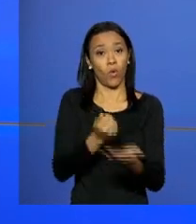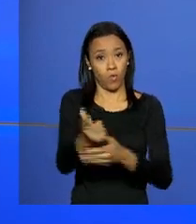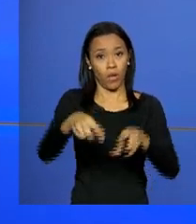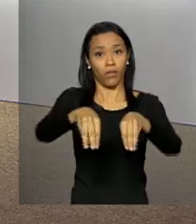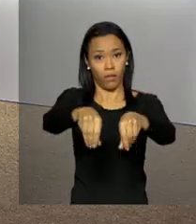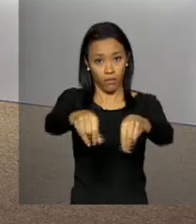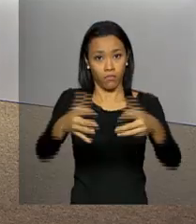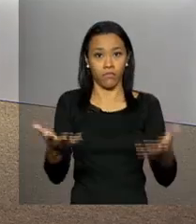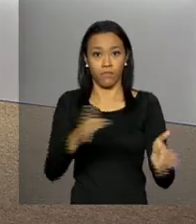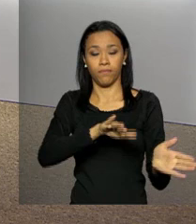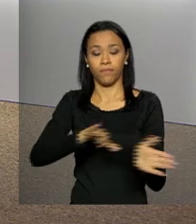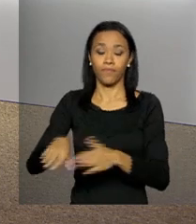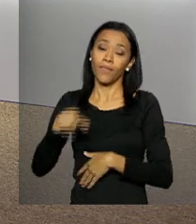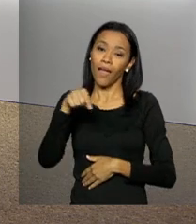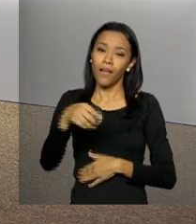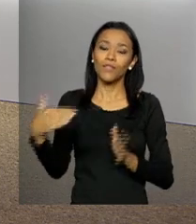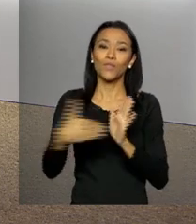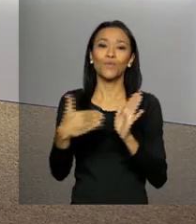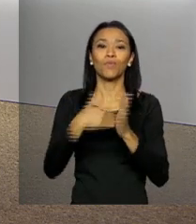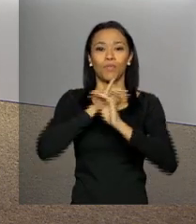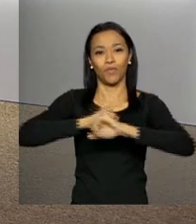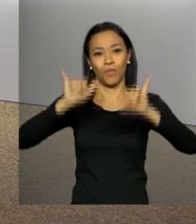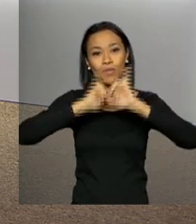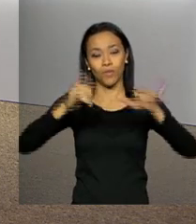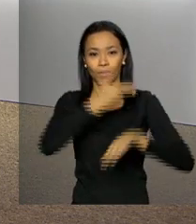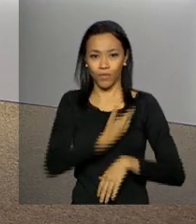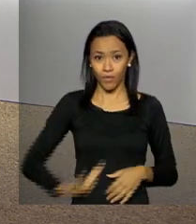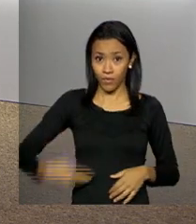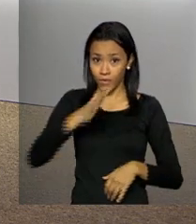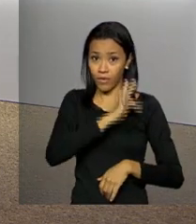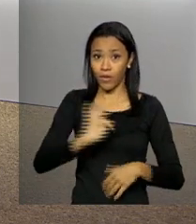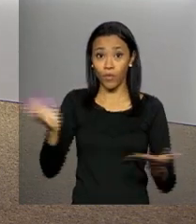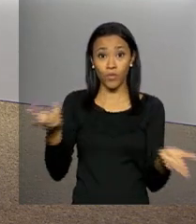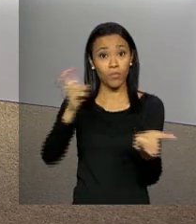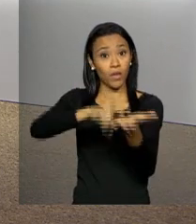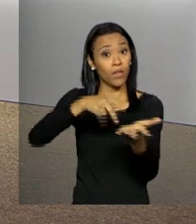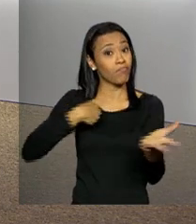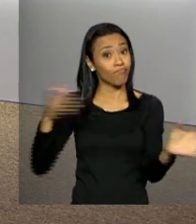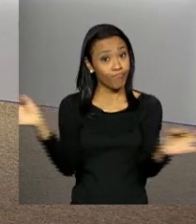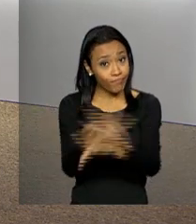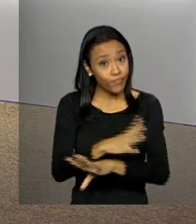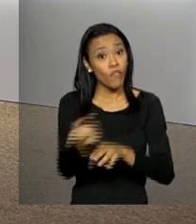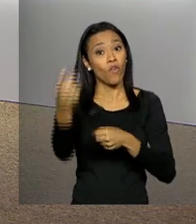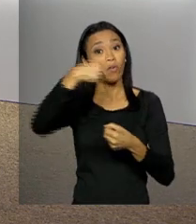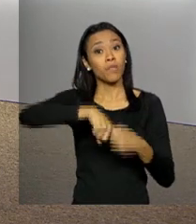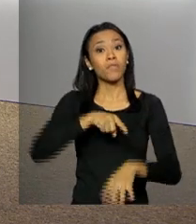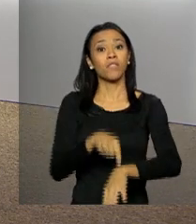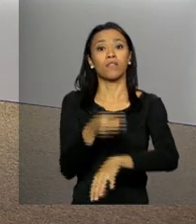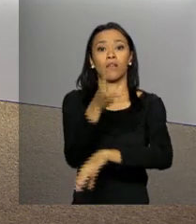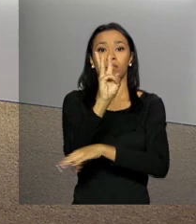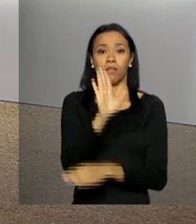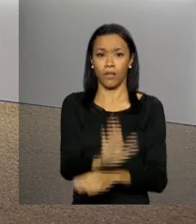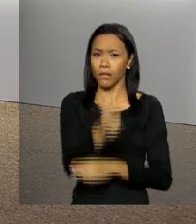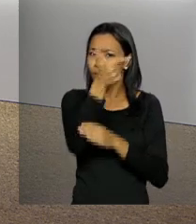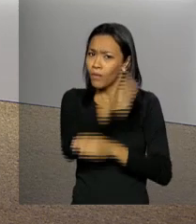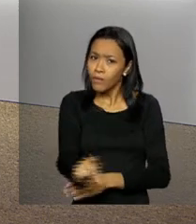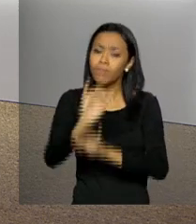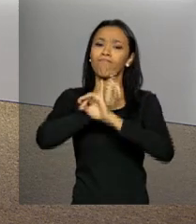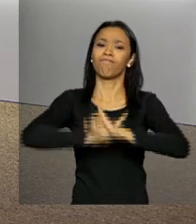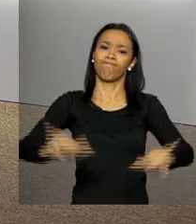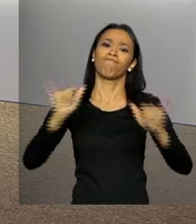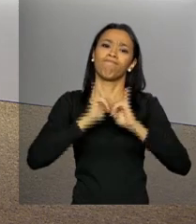terrenos estas foram as últimas notícias do governo federal nesta manhã nós ficamos por aqui Voltamos às 3 da tarde com outras